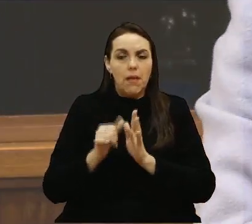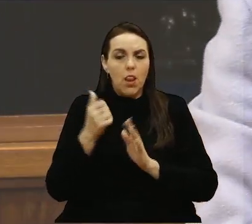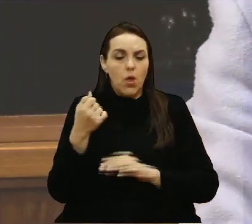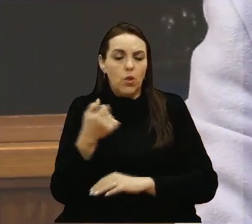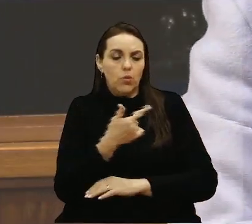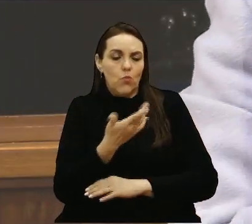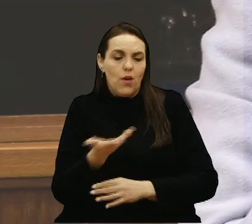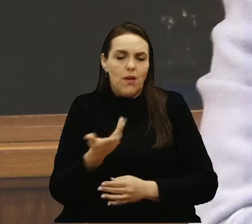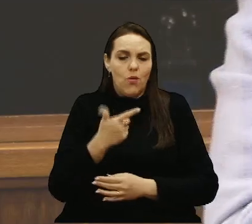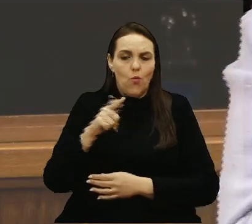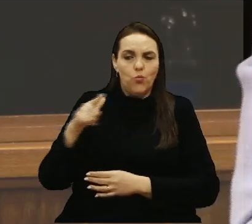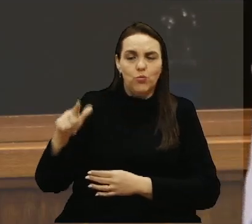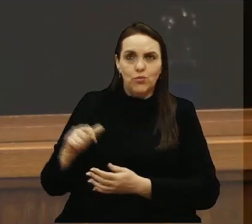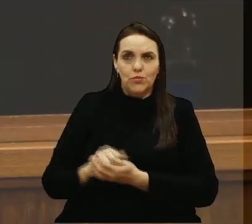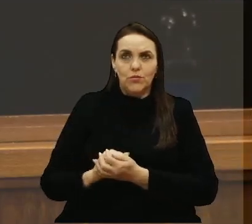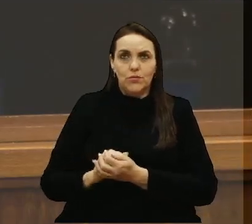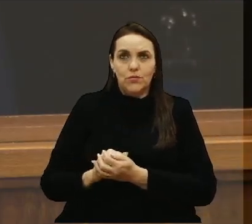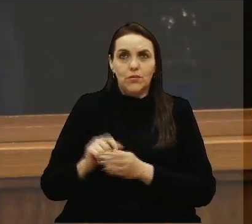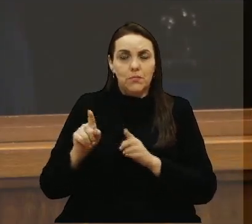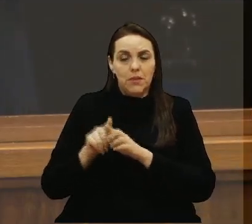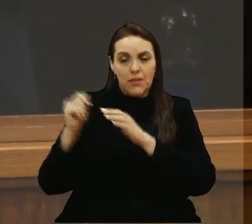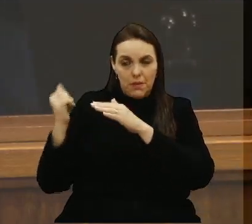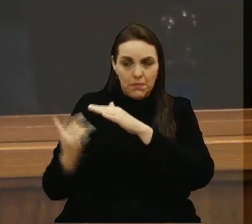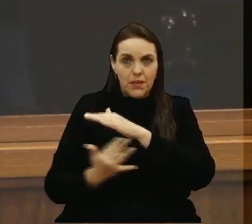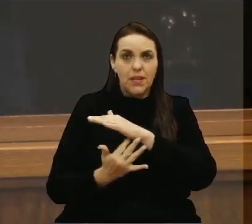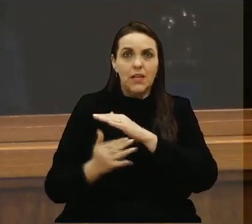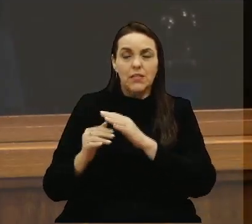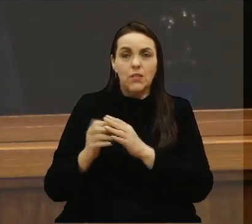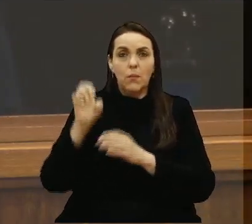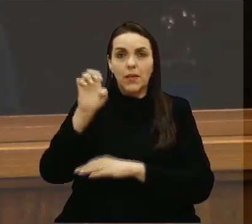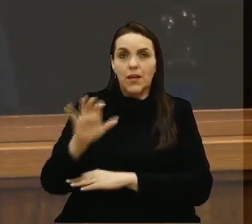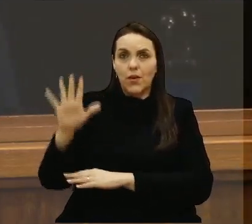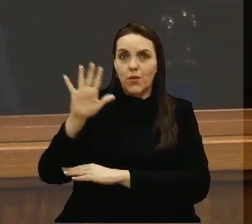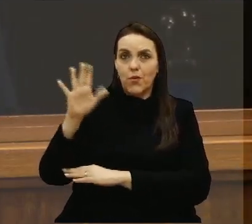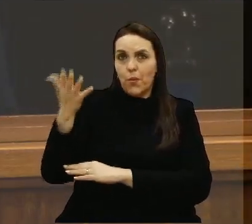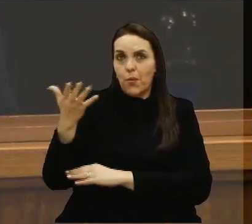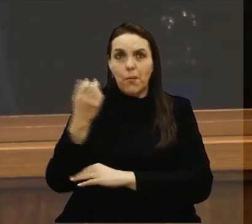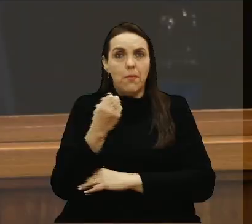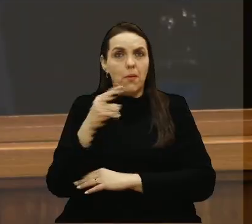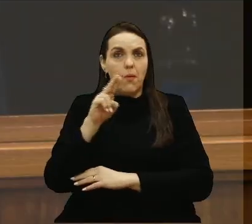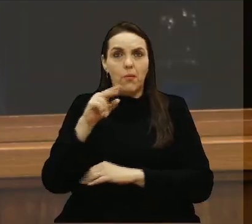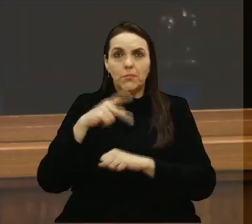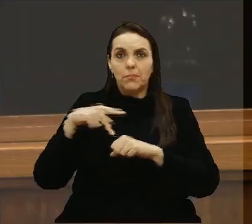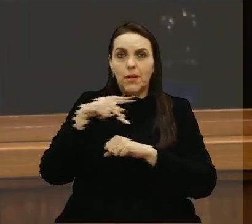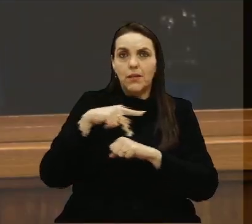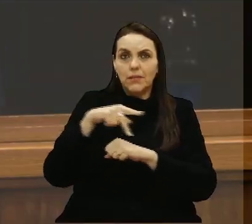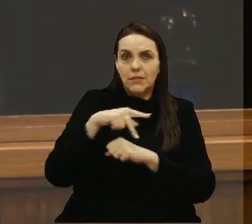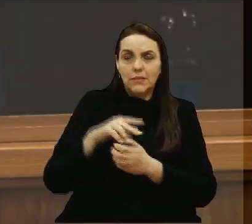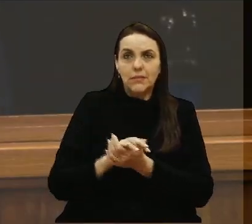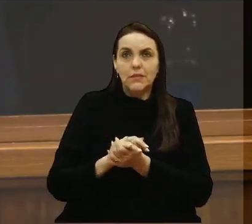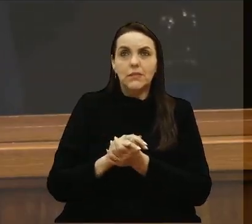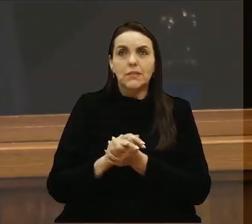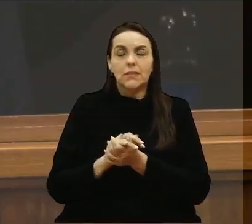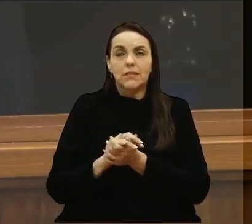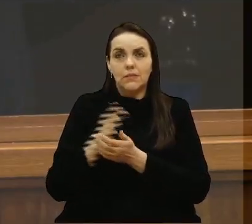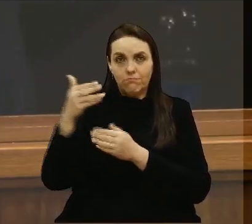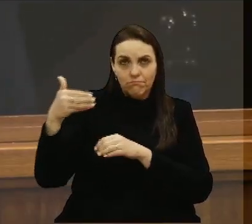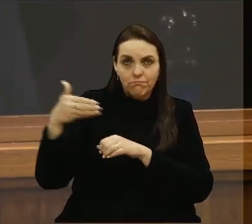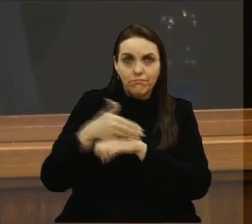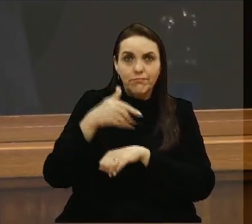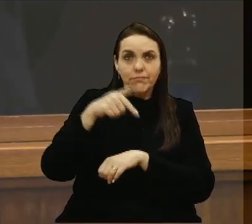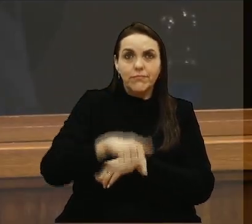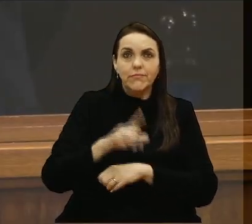um imigrante para cá da Europa ou de outros países que entram na